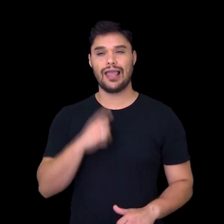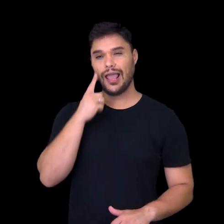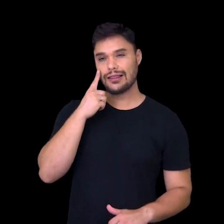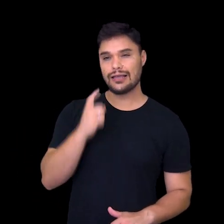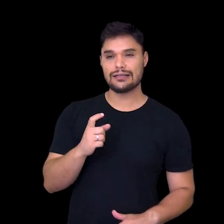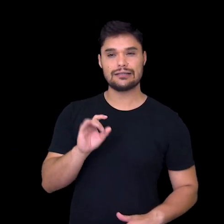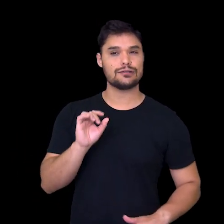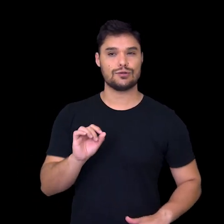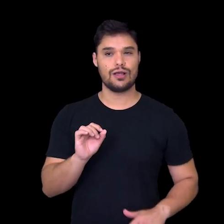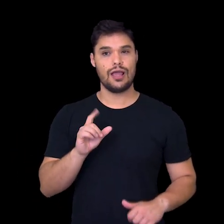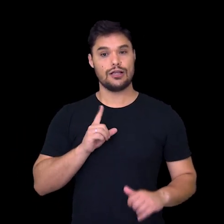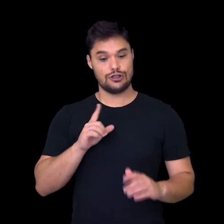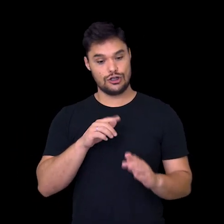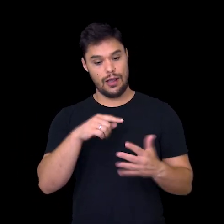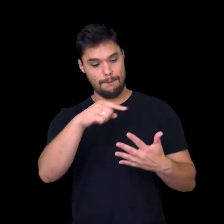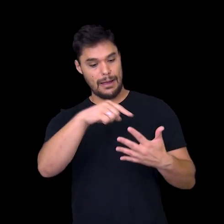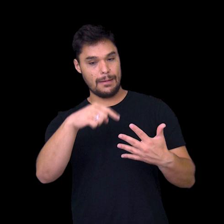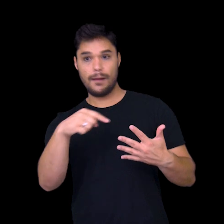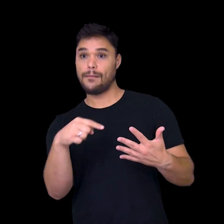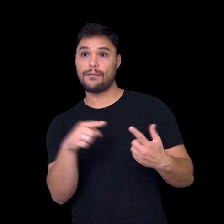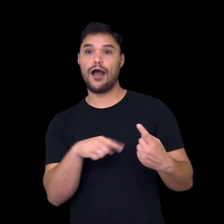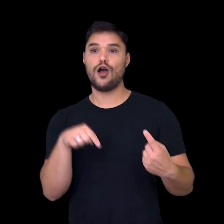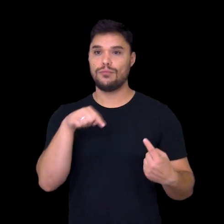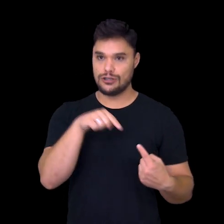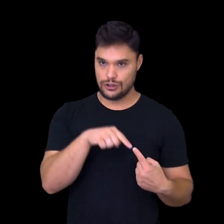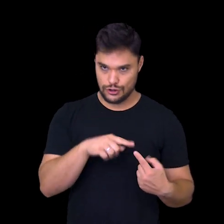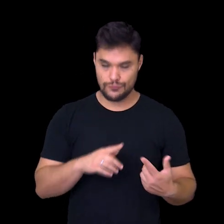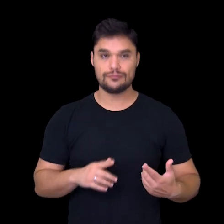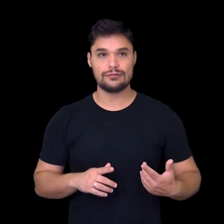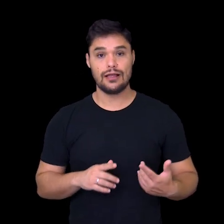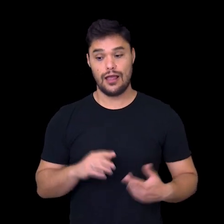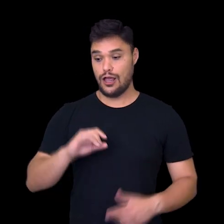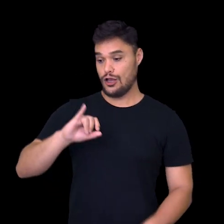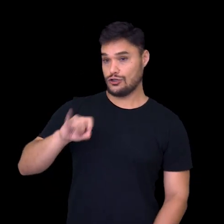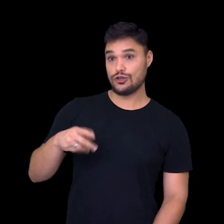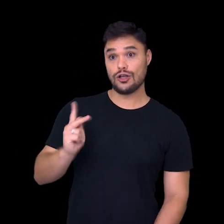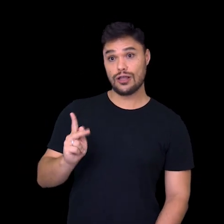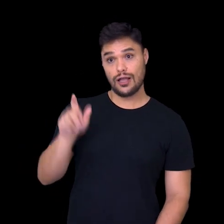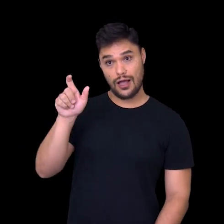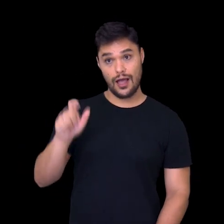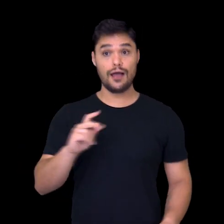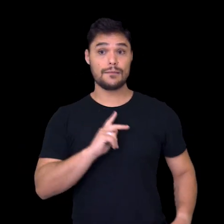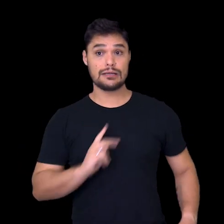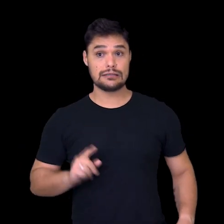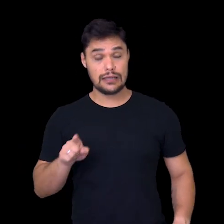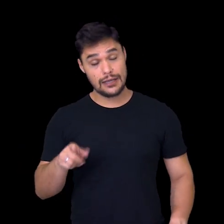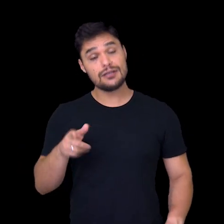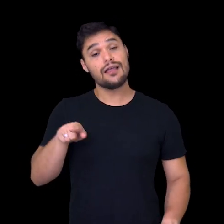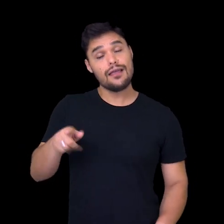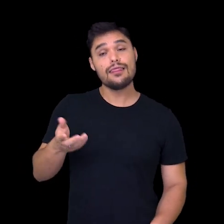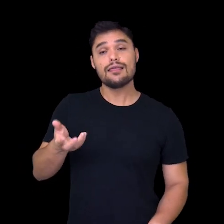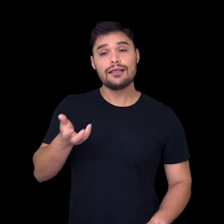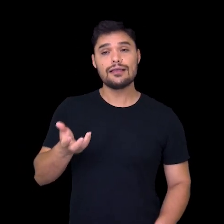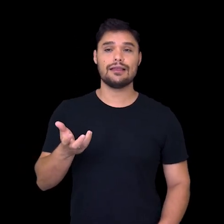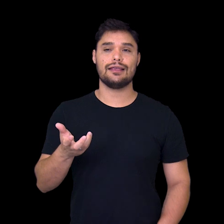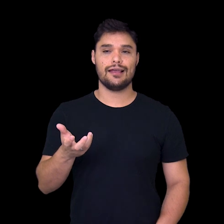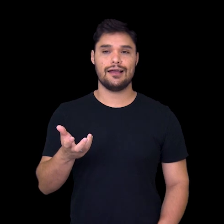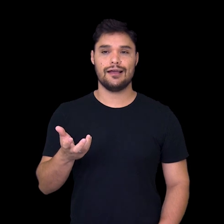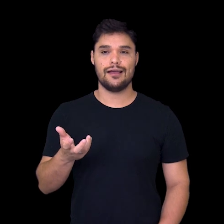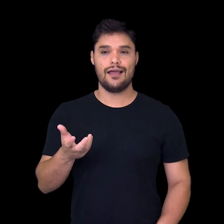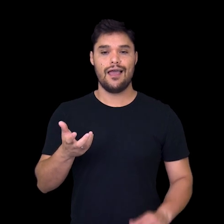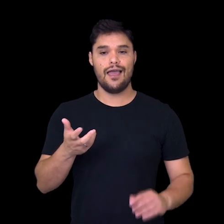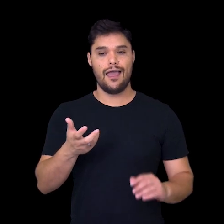porque volto à ideia do plano de metas, né? Assim, para Juscelino Kubitschek, uma perspectiva de